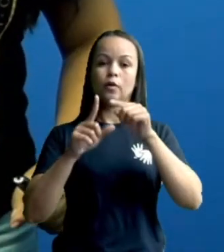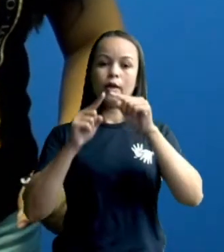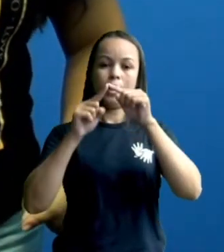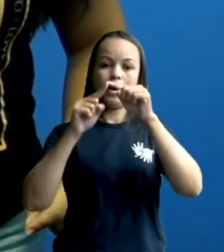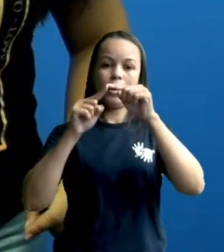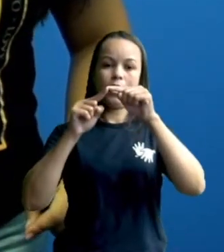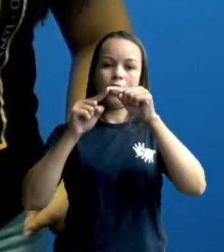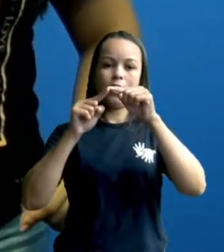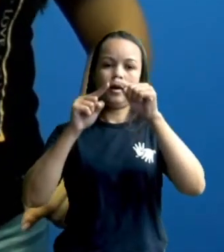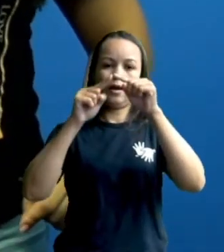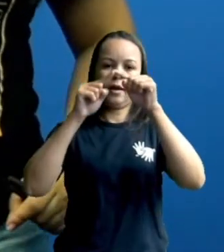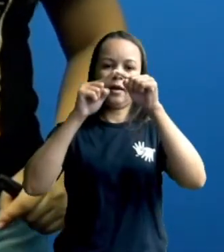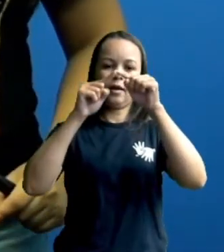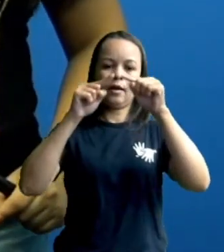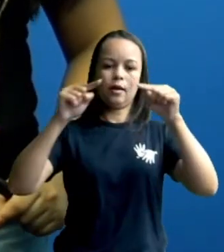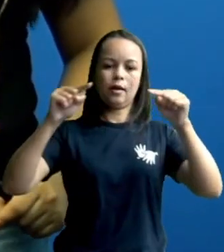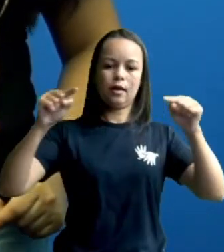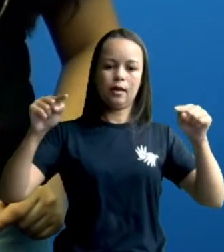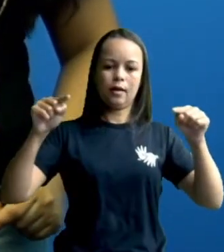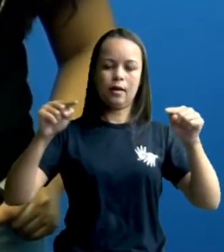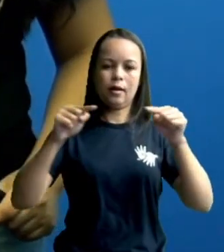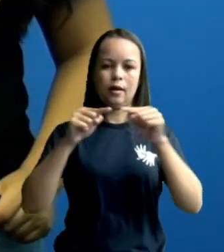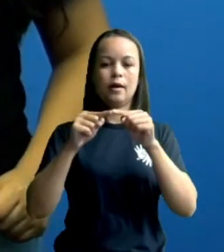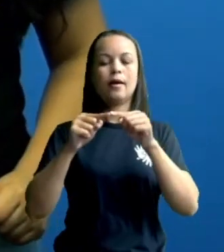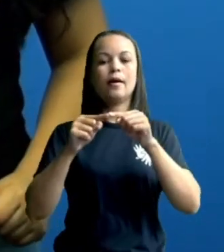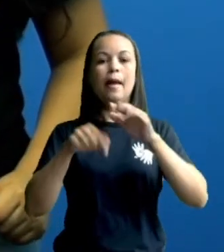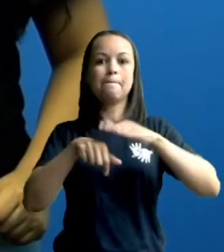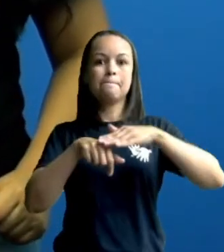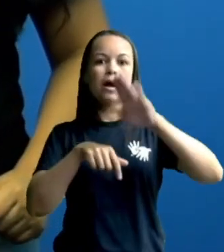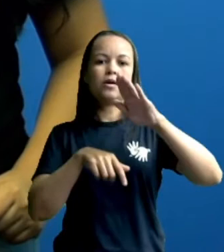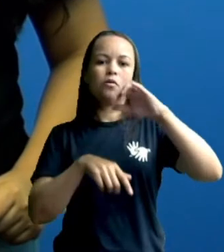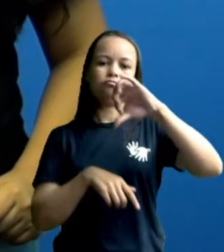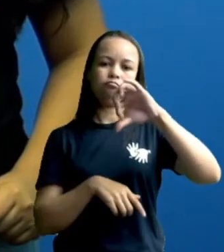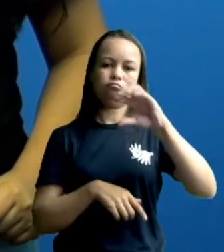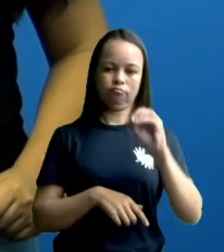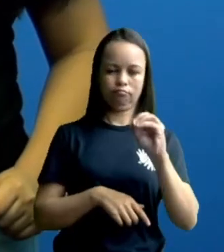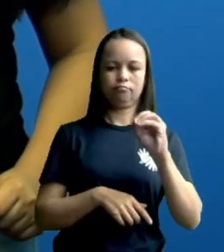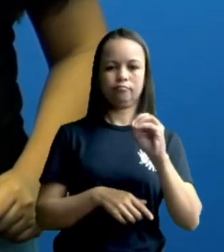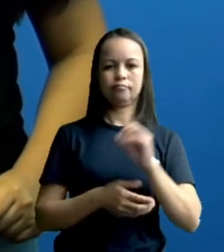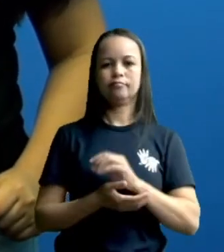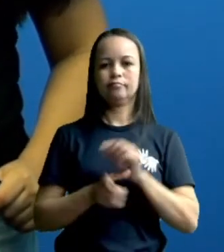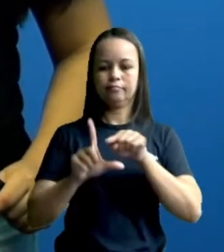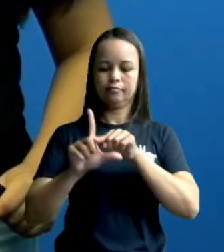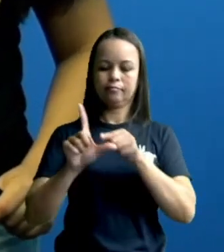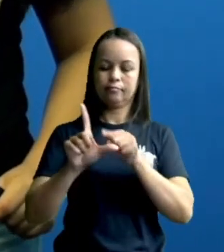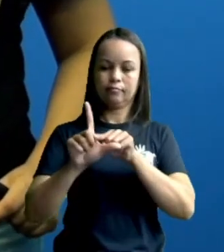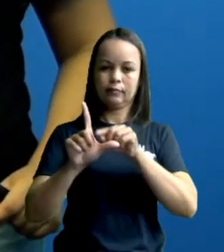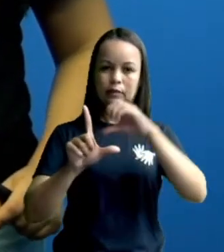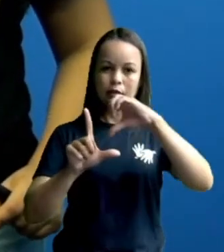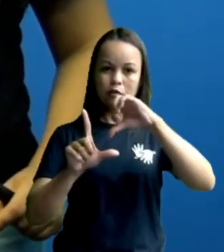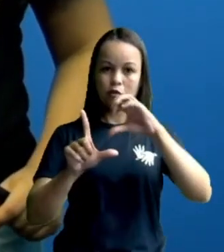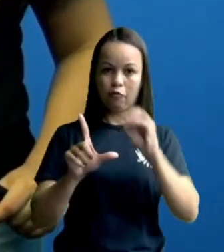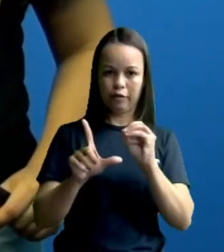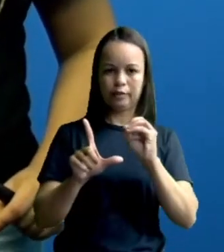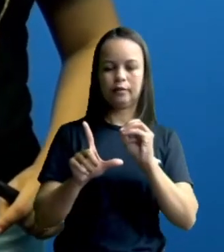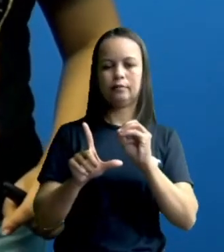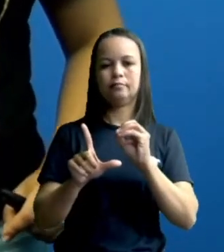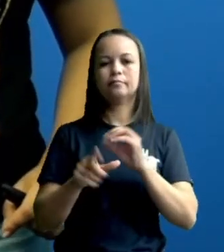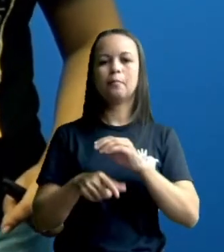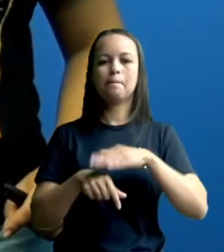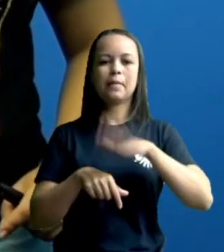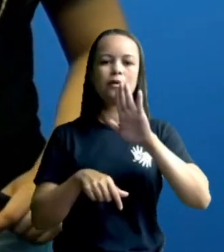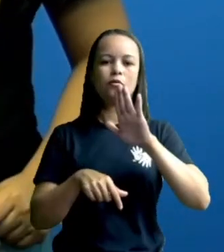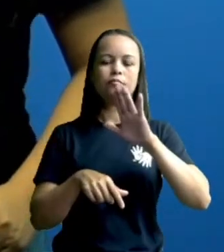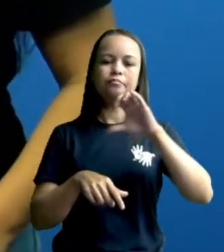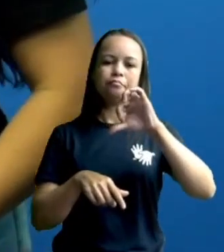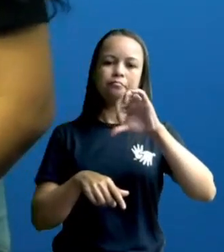é maior que 90 graus o seu ângulo, tá certo? A medida do seu ângulo é